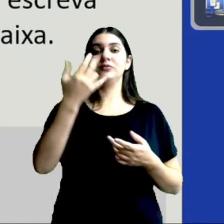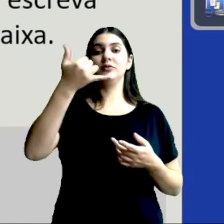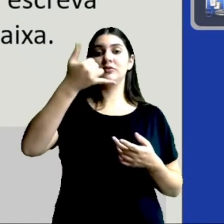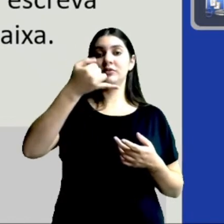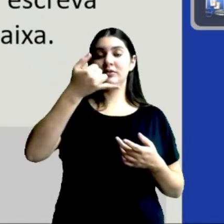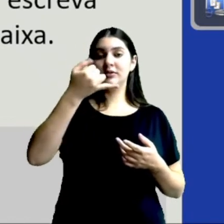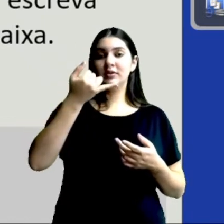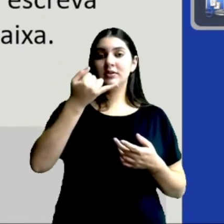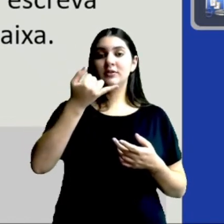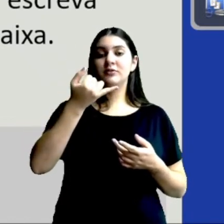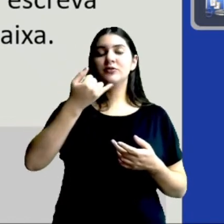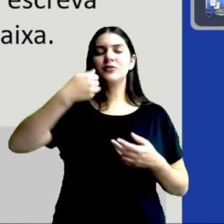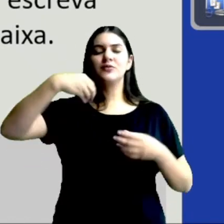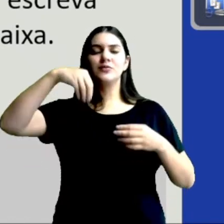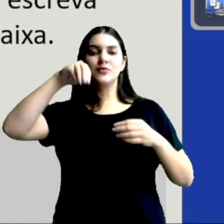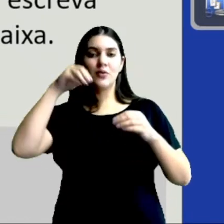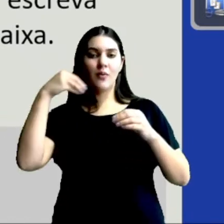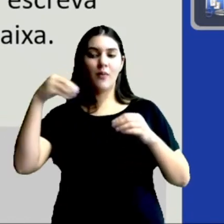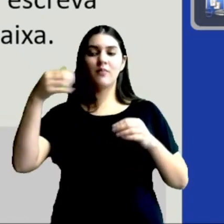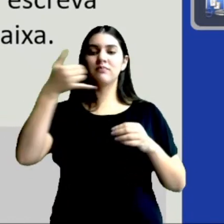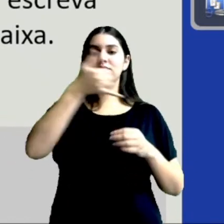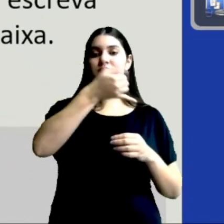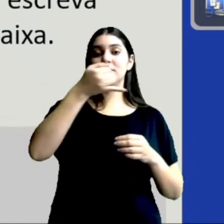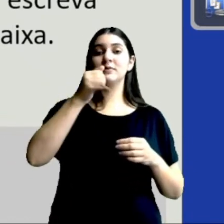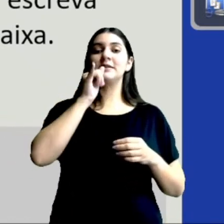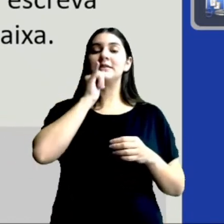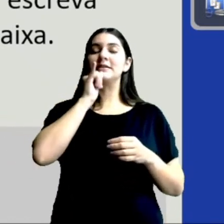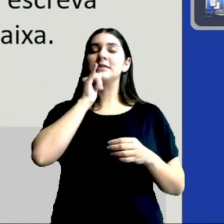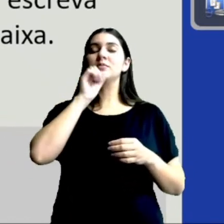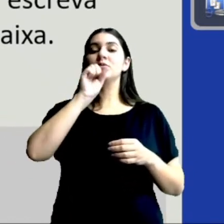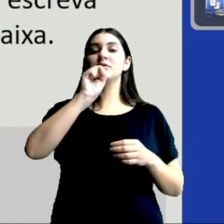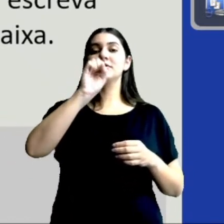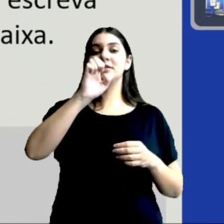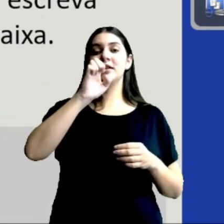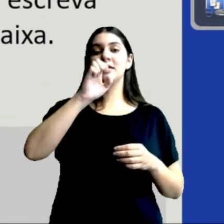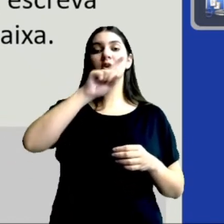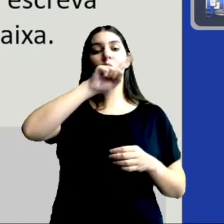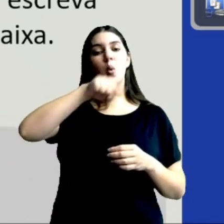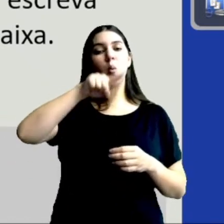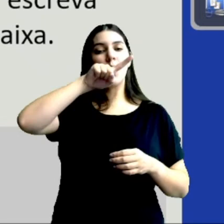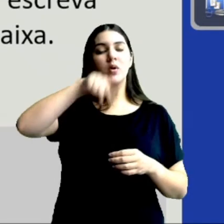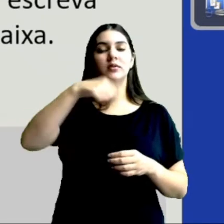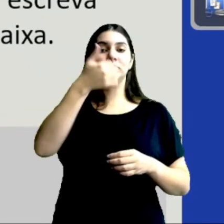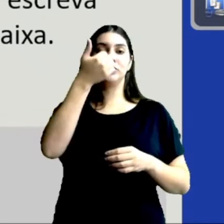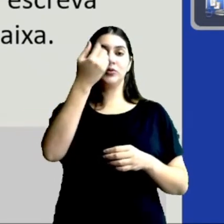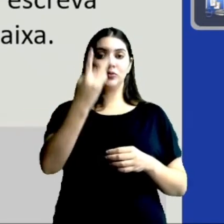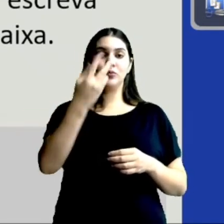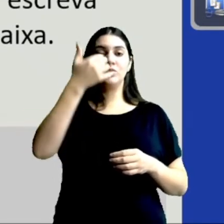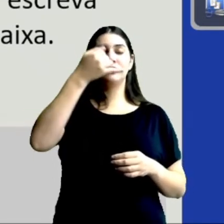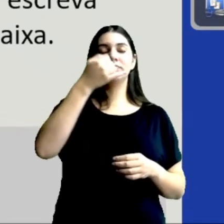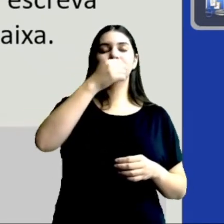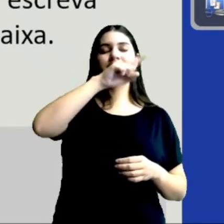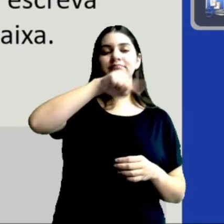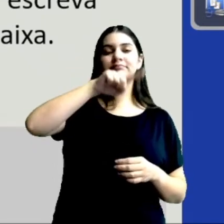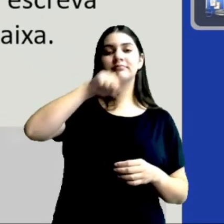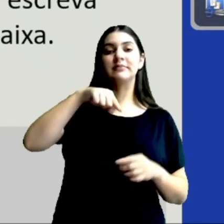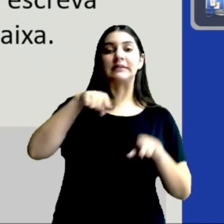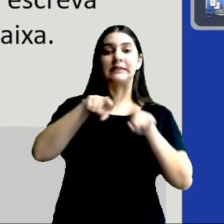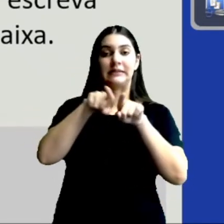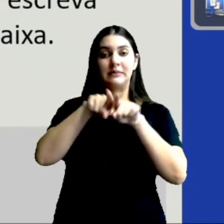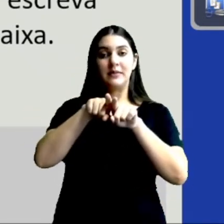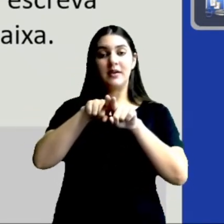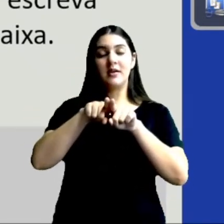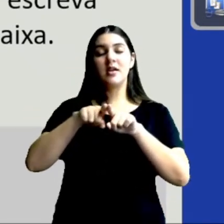canetinhas soltas aqui? Se a gente tira essas 2, ó, cortei 2 canetas aqui, e cortar